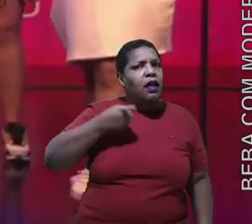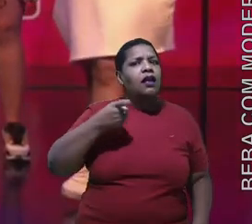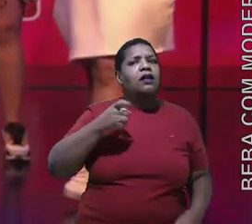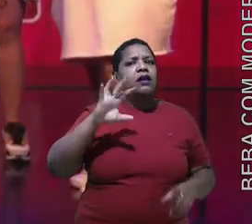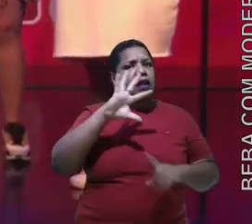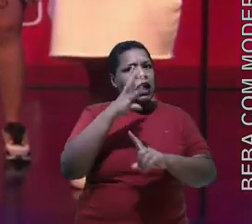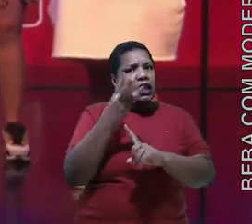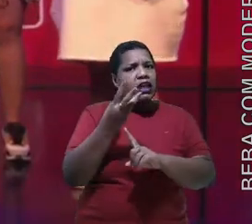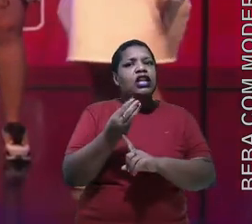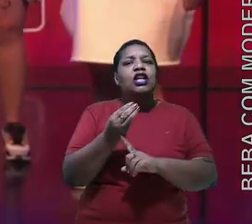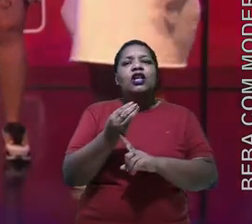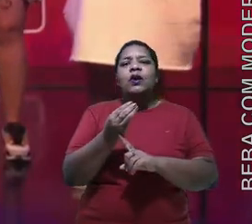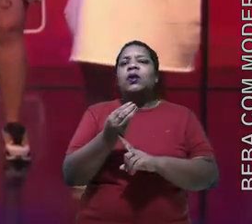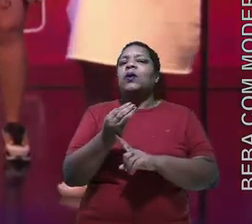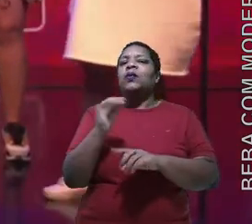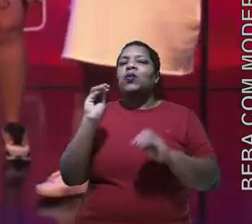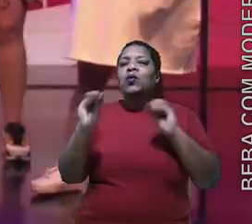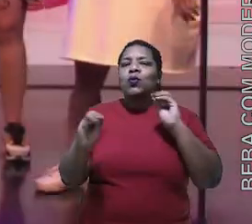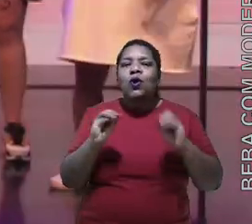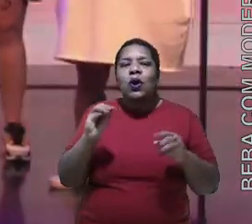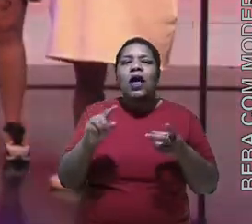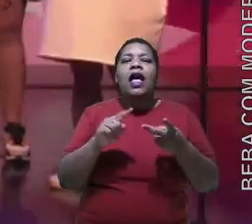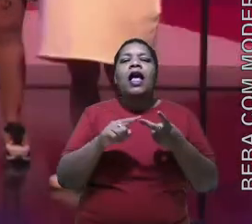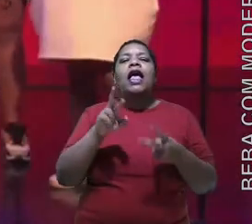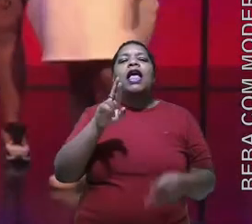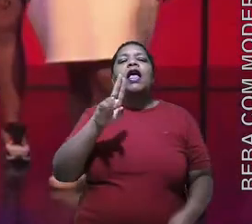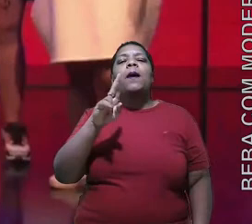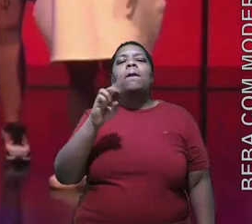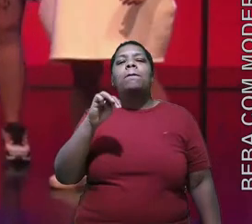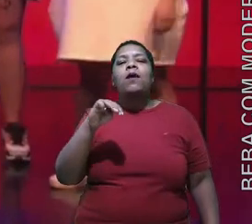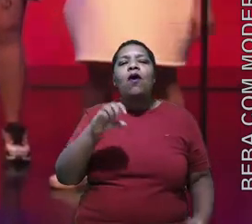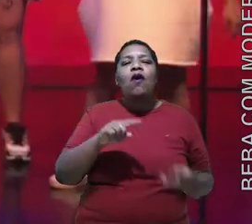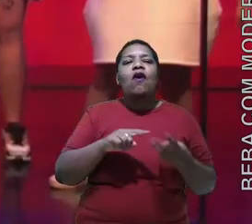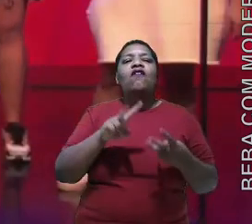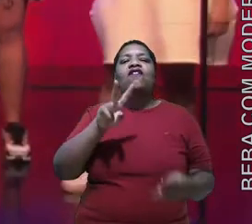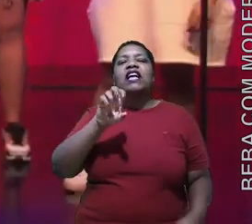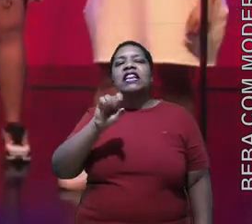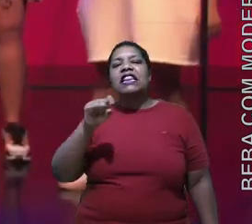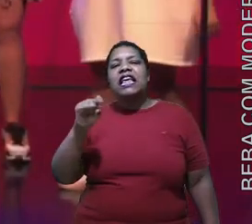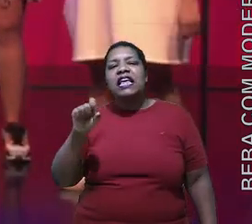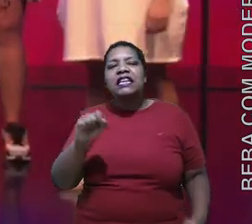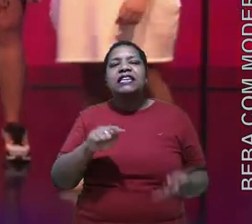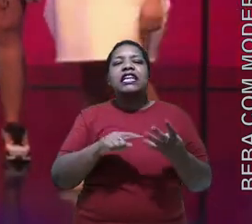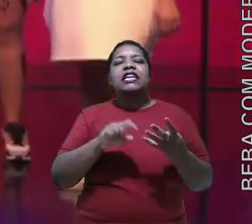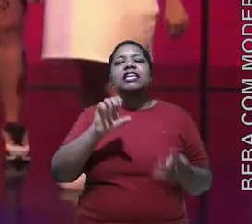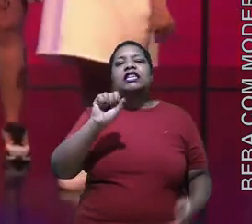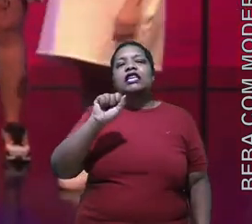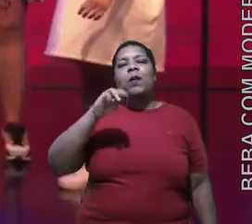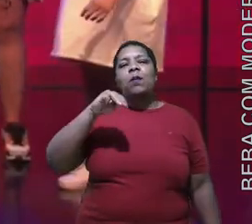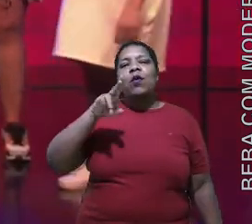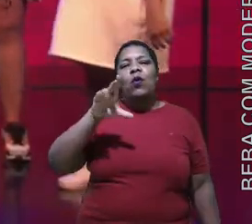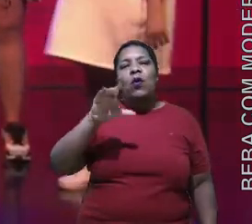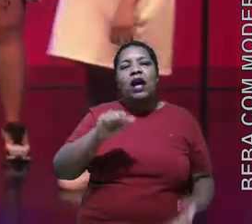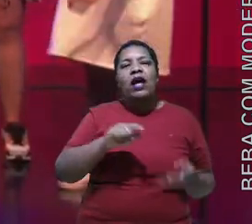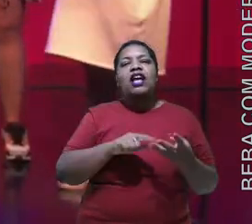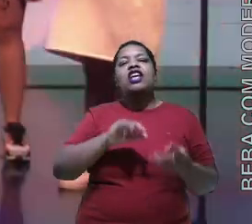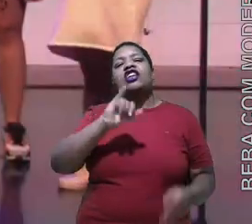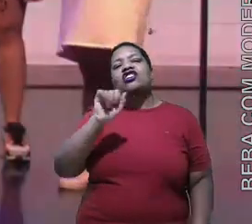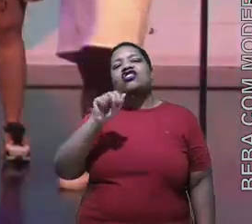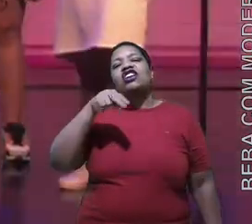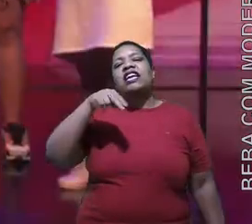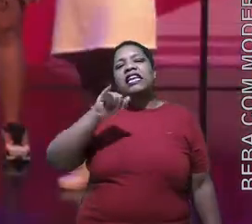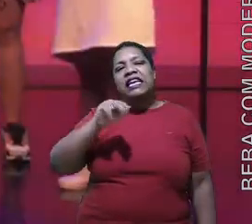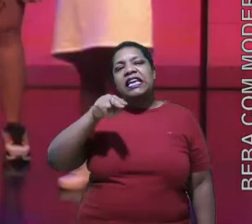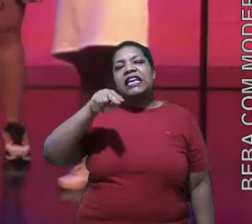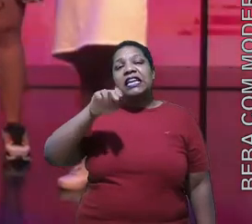artista é amizade beijo ri com beijo Vanessa Marques beijo Samuca exatamente bem Janine eu fico feia